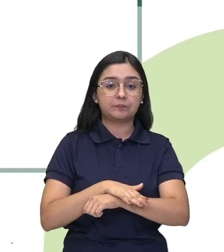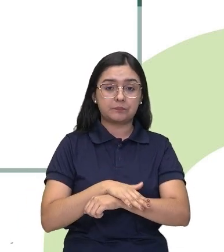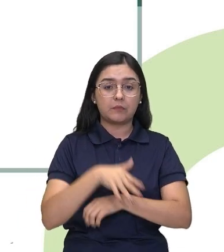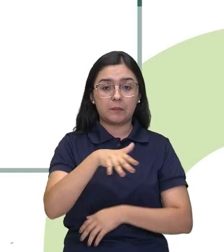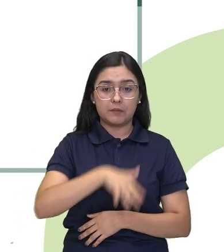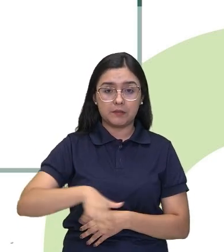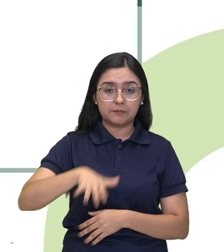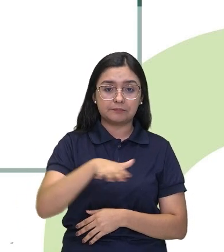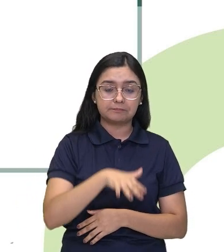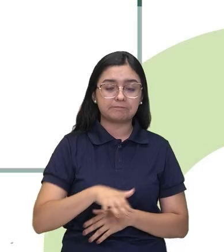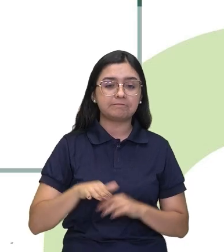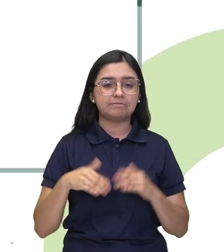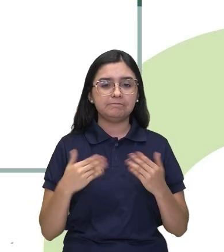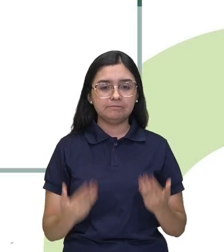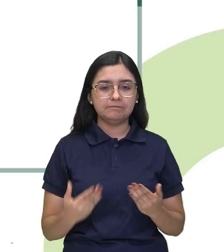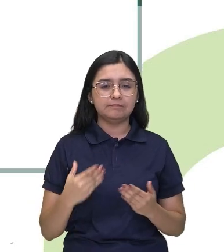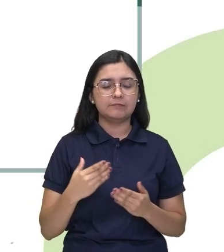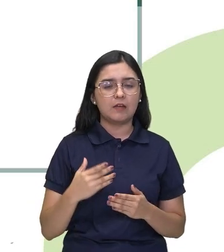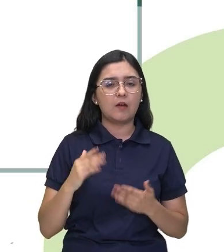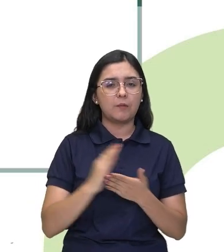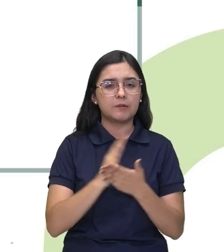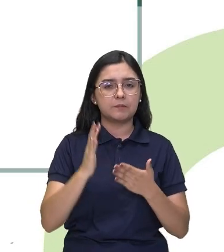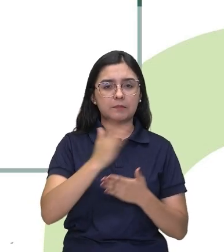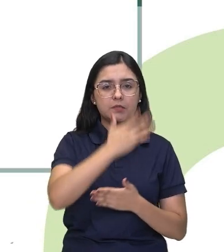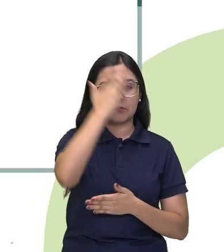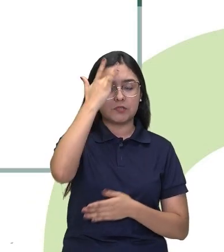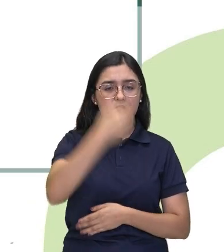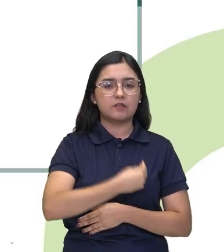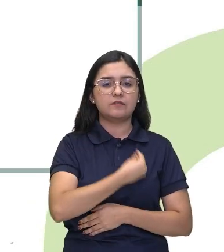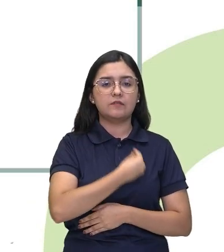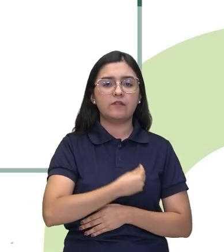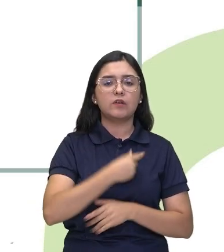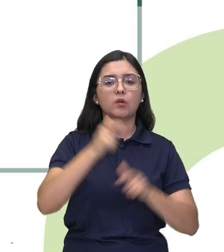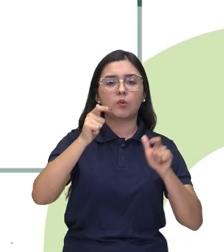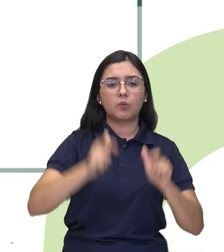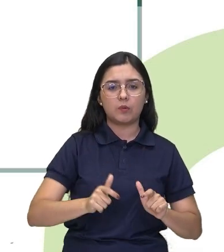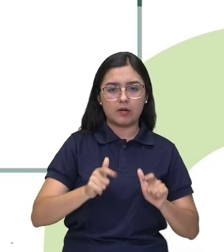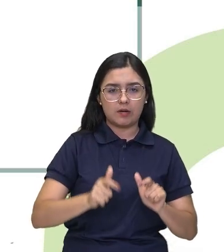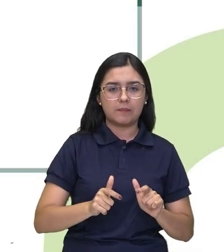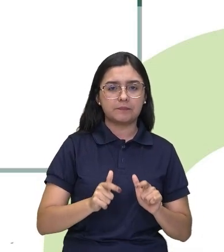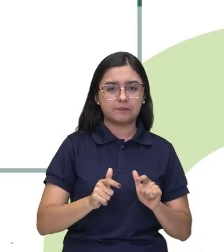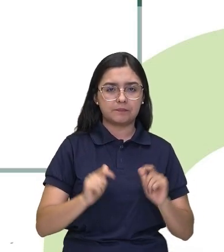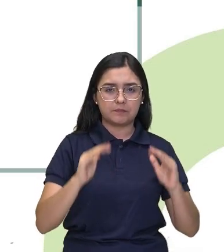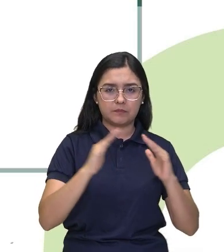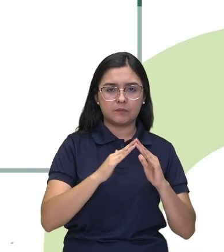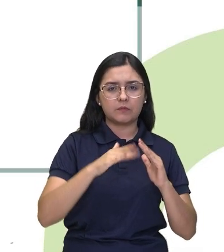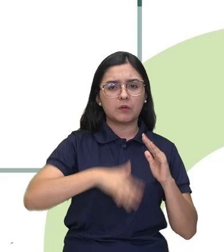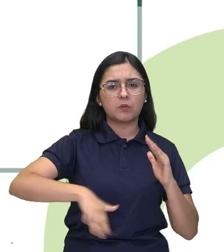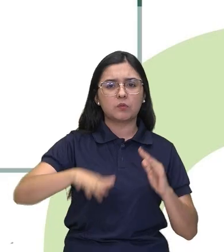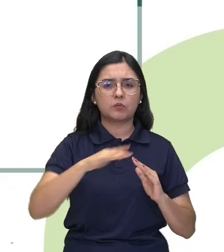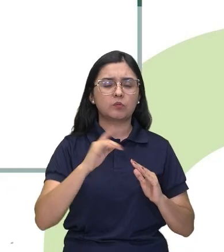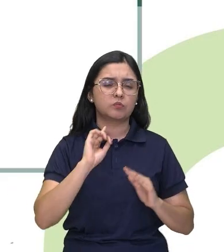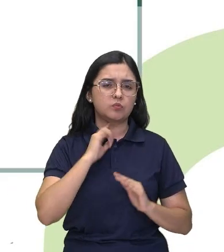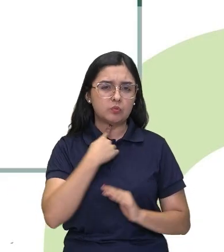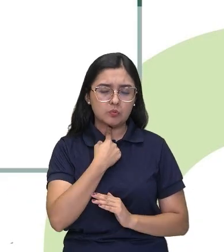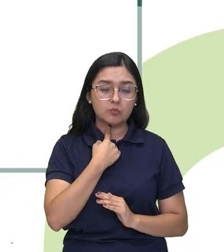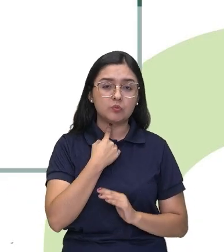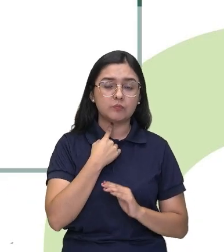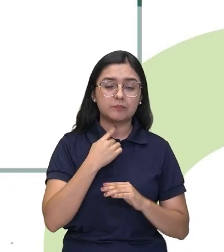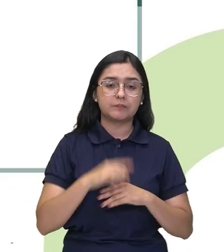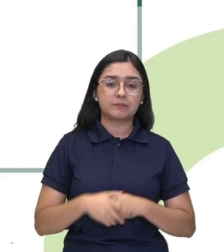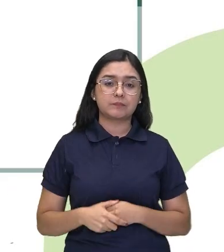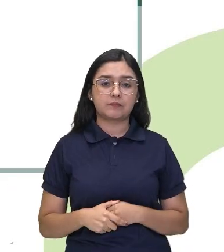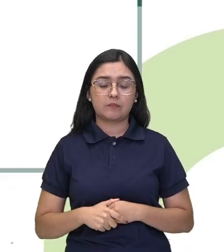estava presente agora há pouco, muitas delas não estão aqui porque né? Muitas não estão aqui